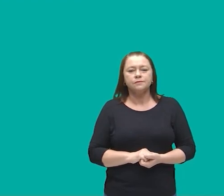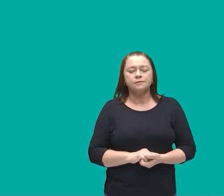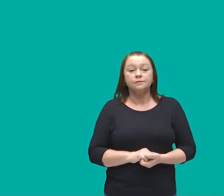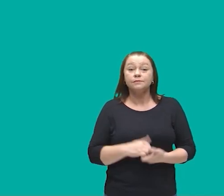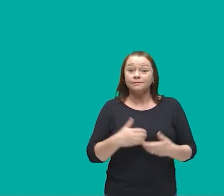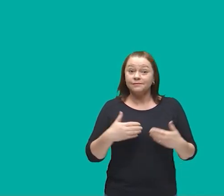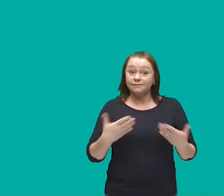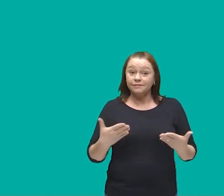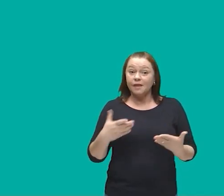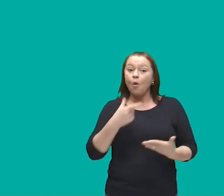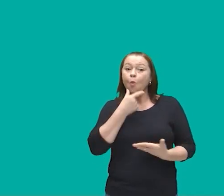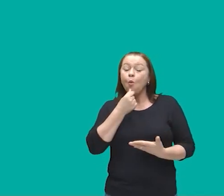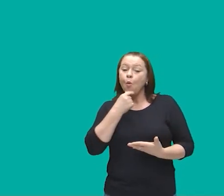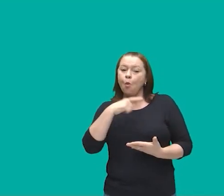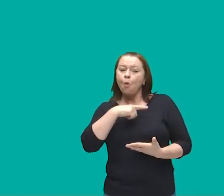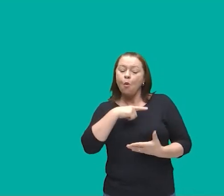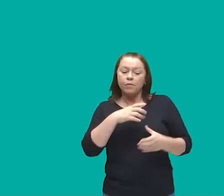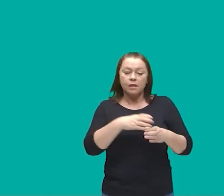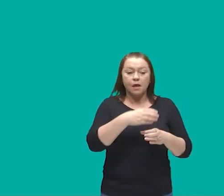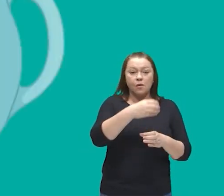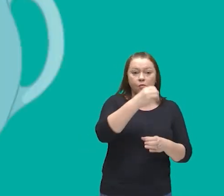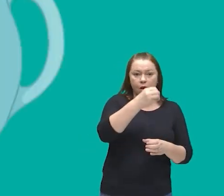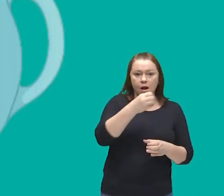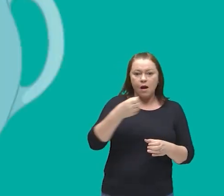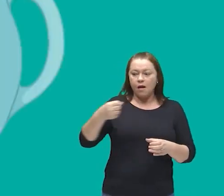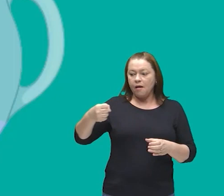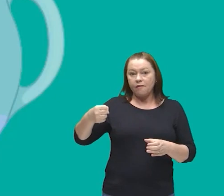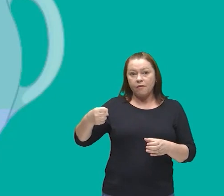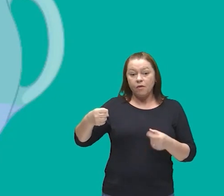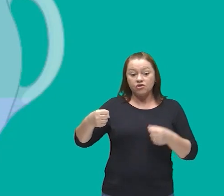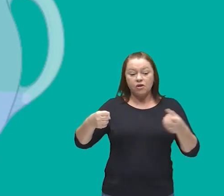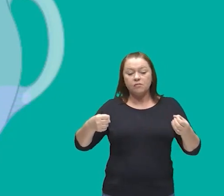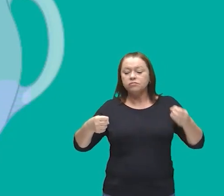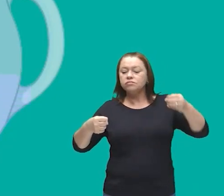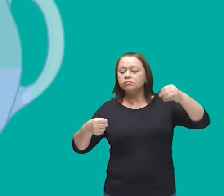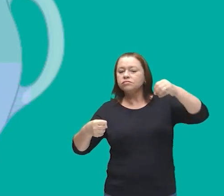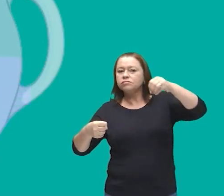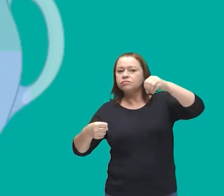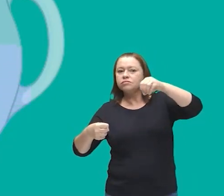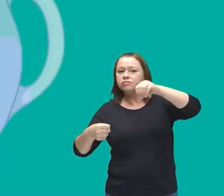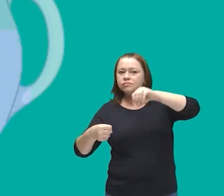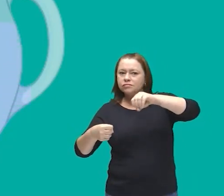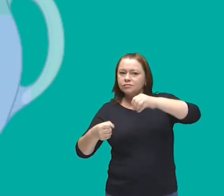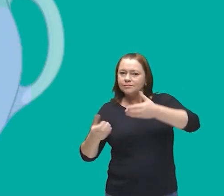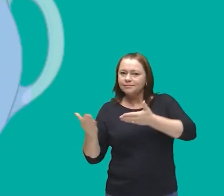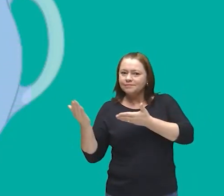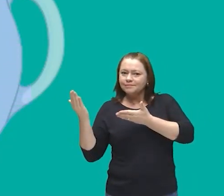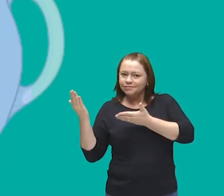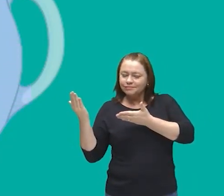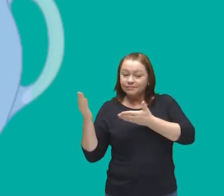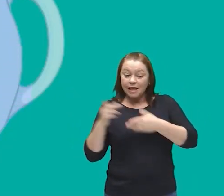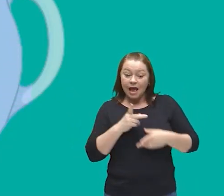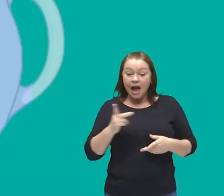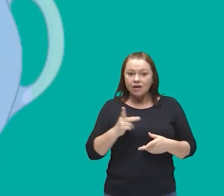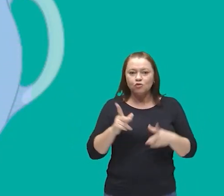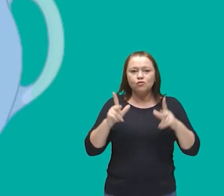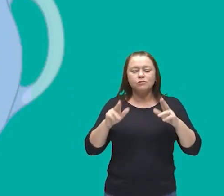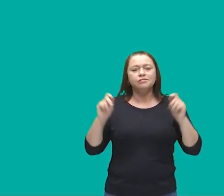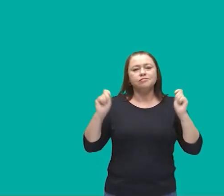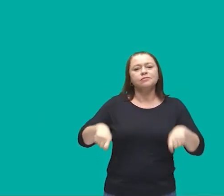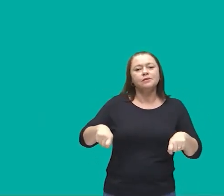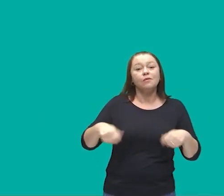Olha aí, o Richard está com a garrafa e vai fazer o quê? Colocar na jarra. Como as duas têm a mesma